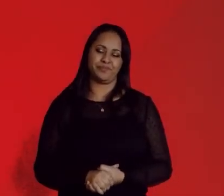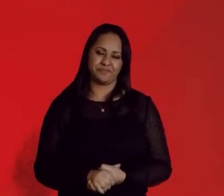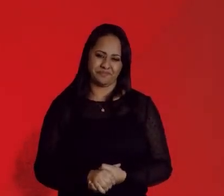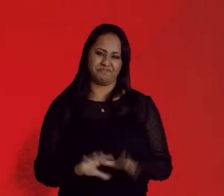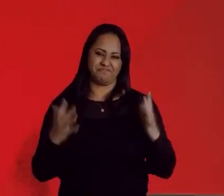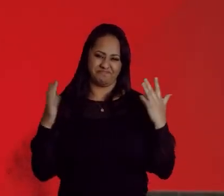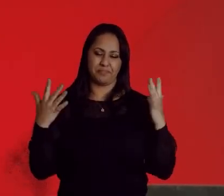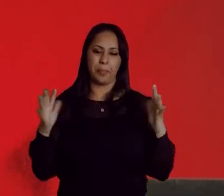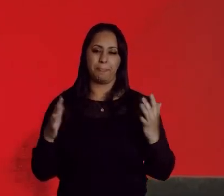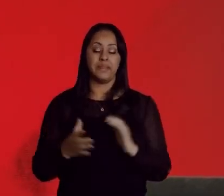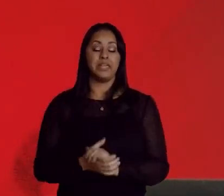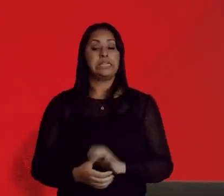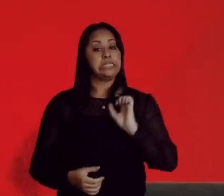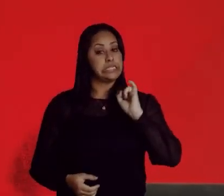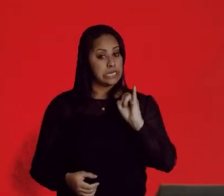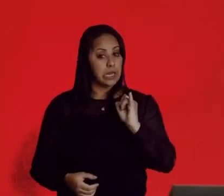E